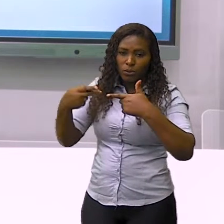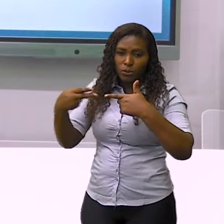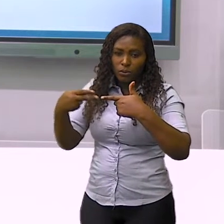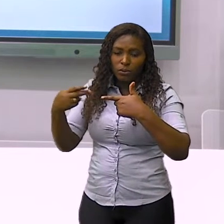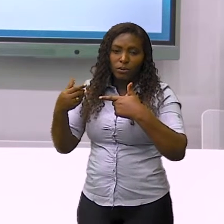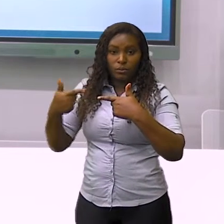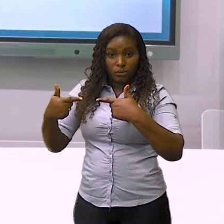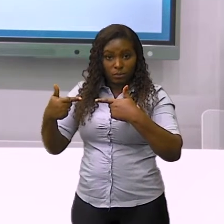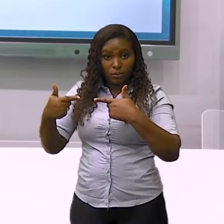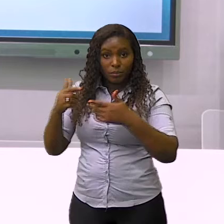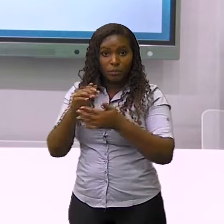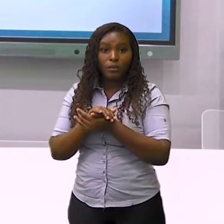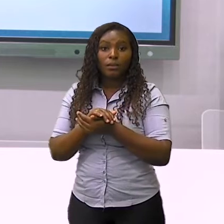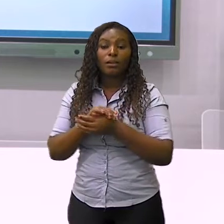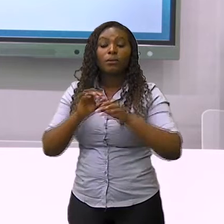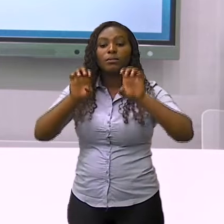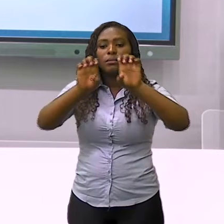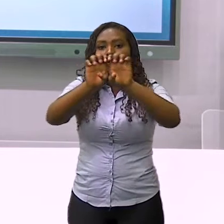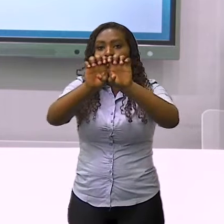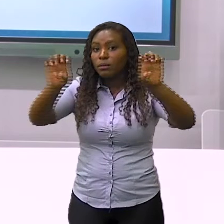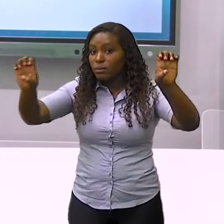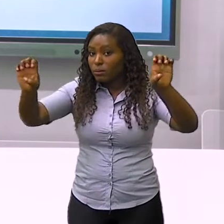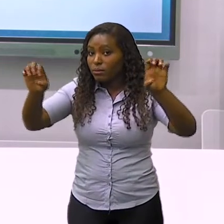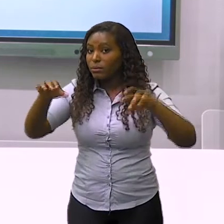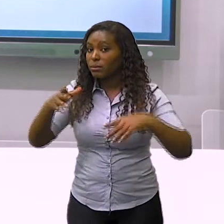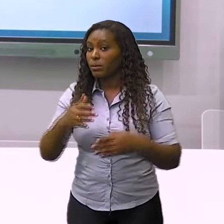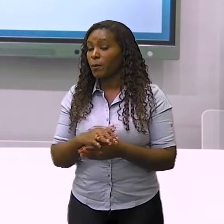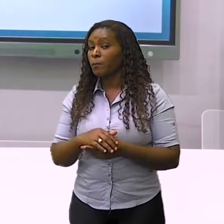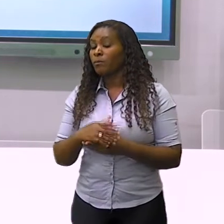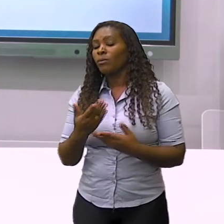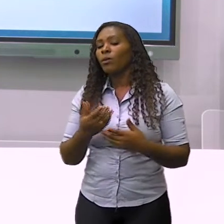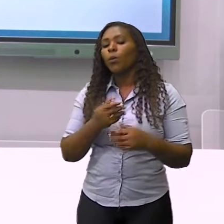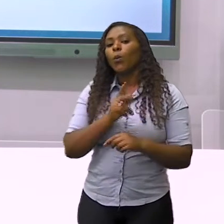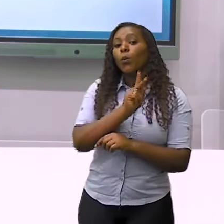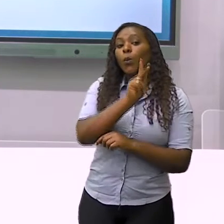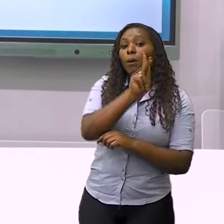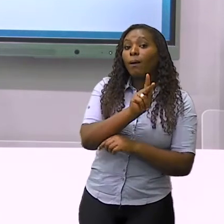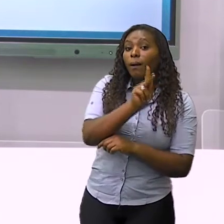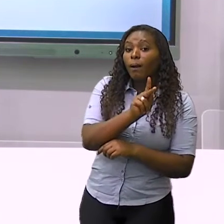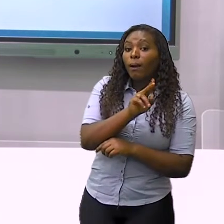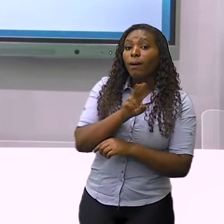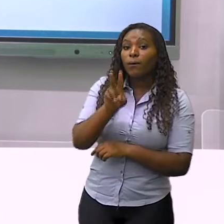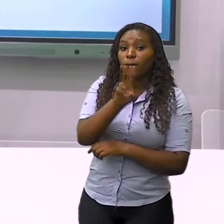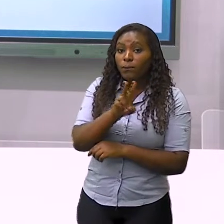menos. Aqui vai dar menos vezes menos,